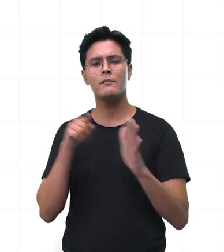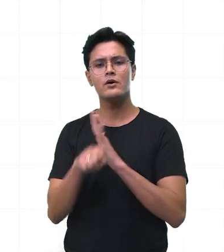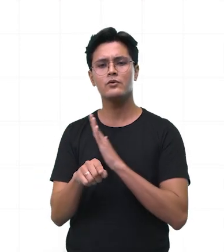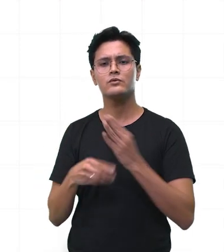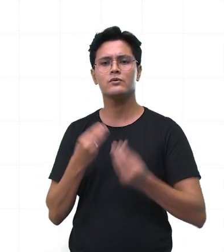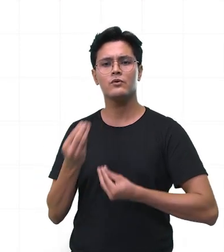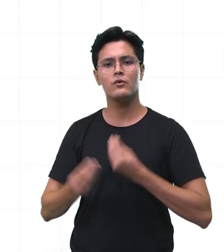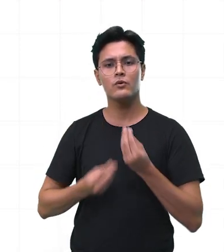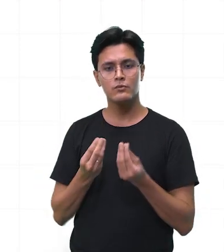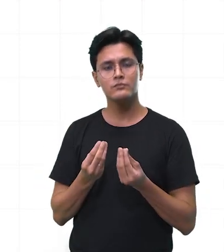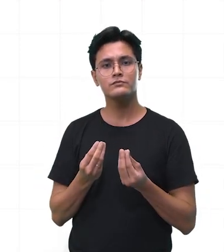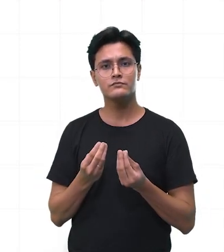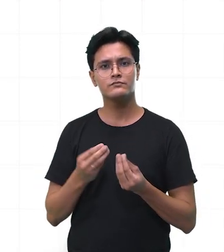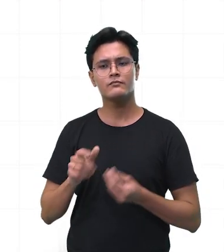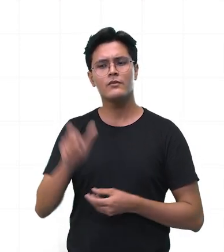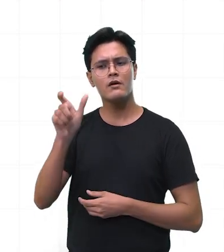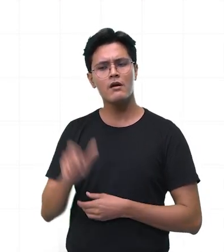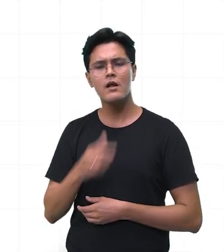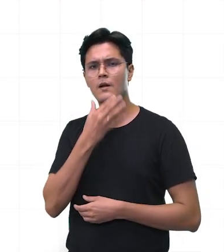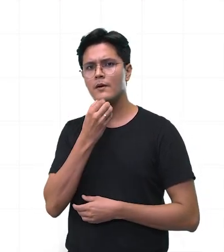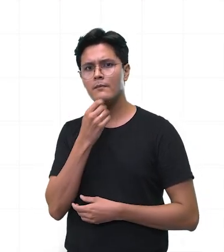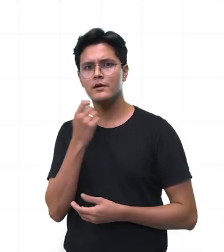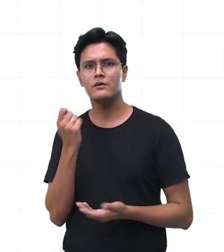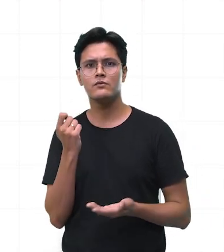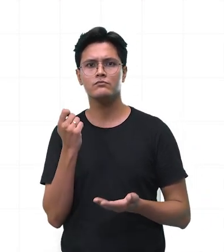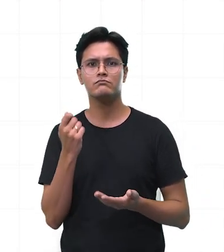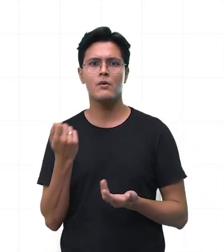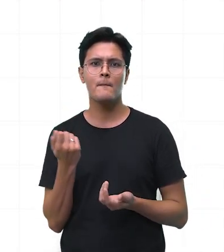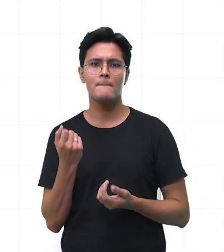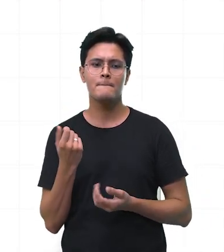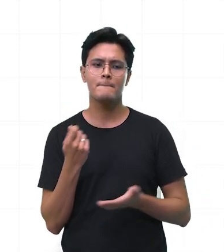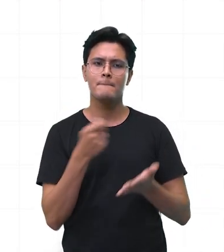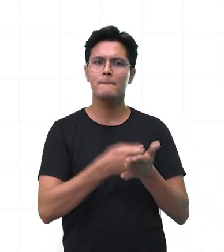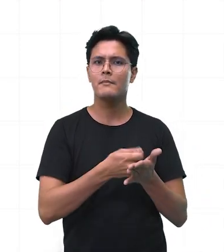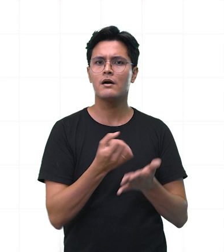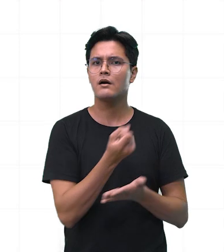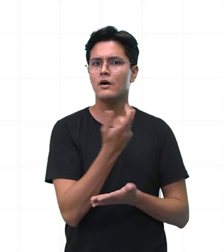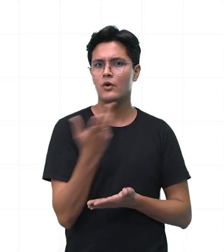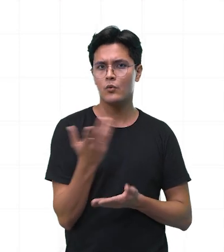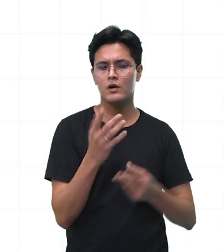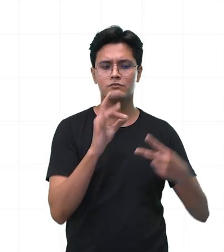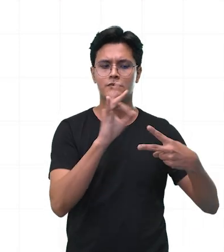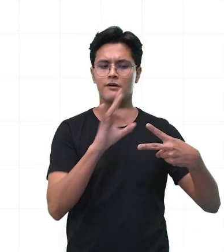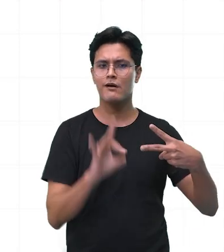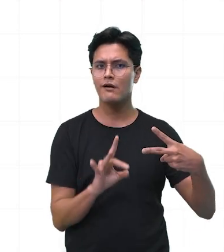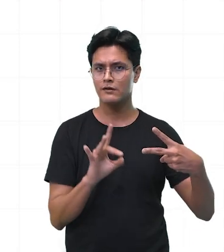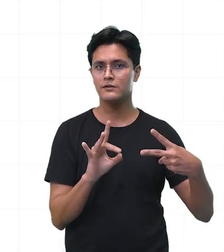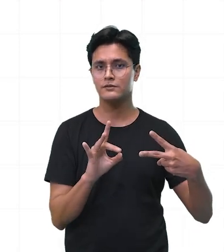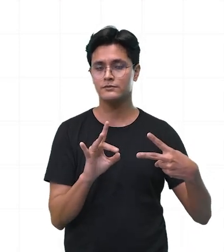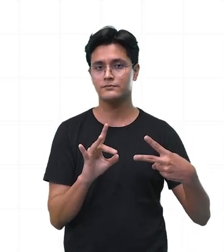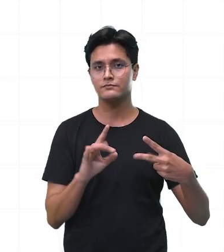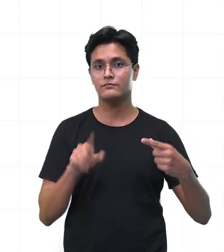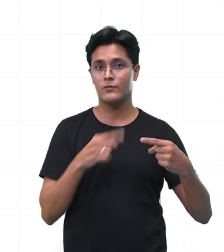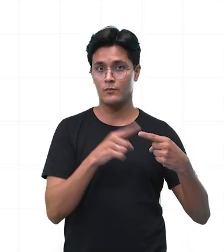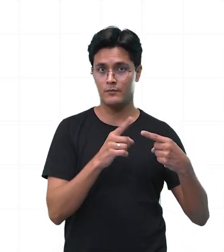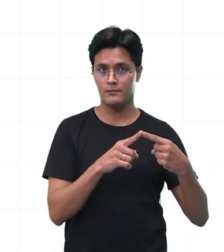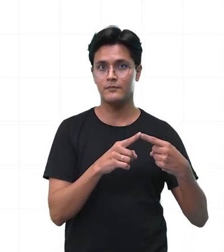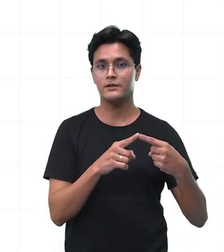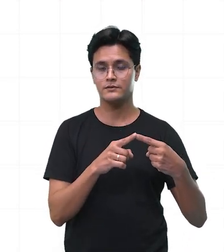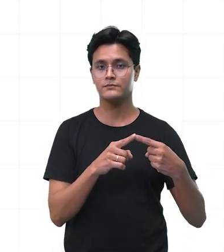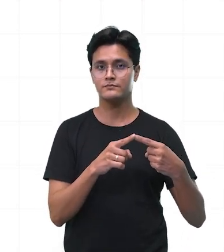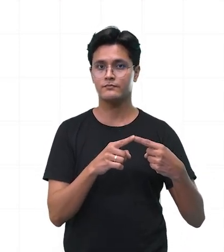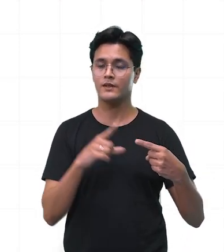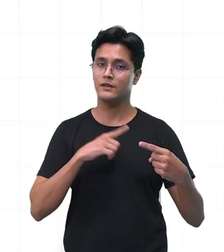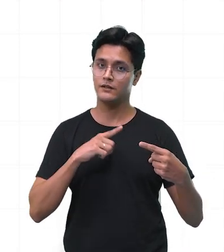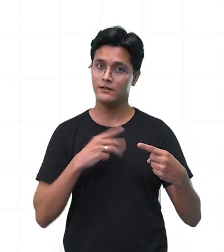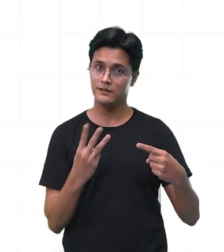de pagamento? Então vamos analisar, vamos responder quanto que ele vai desembolsar em cada caso. O primeiro caso é